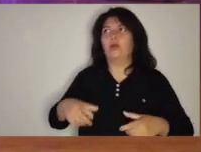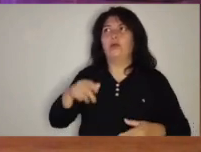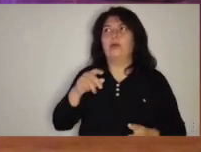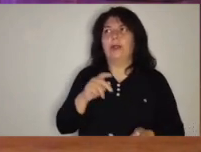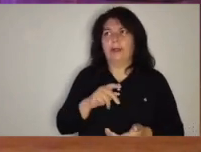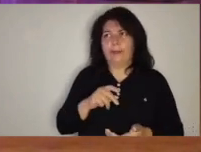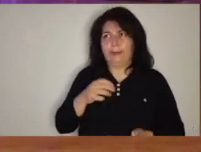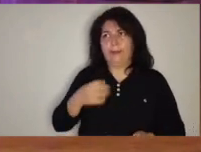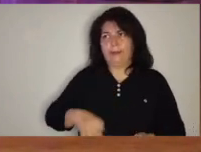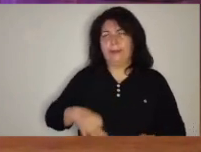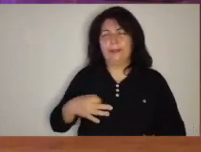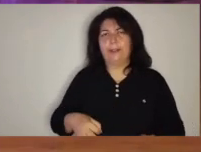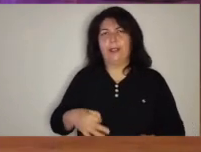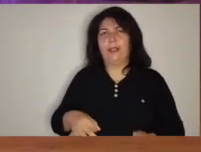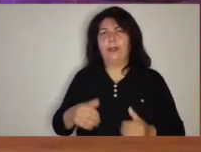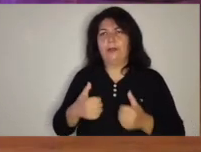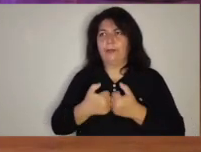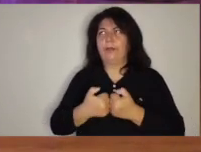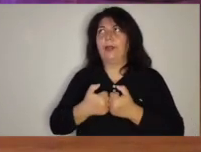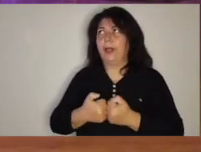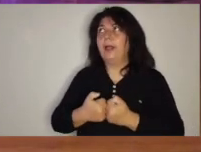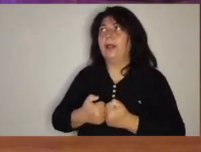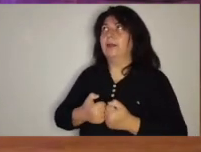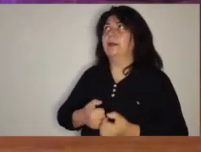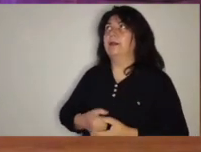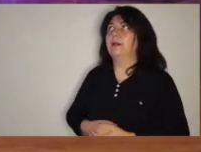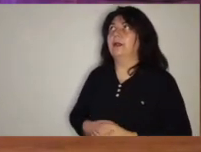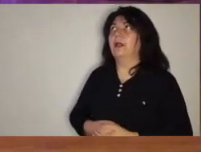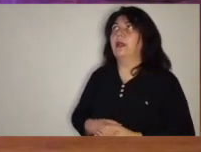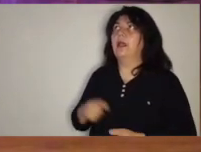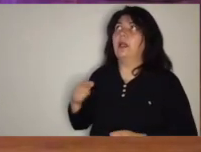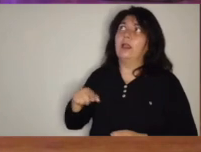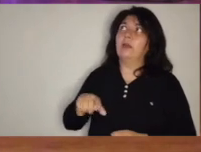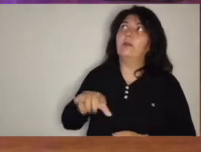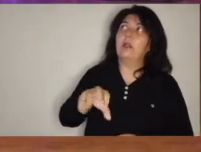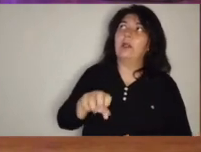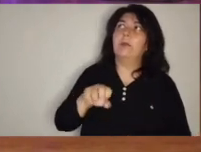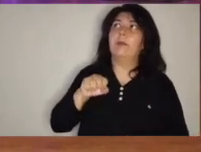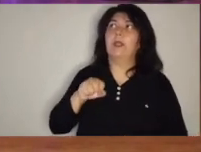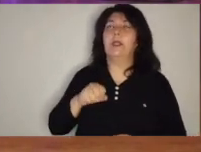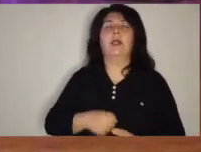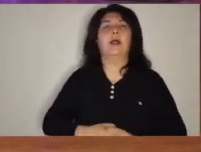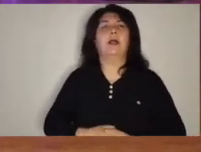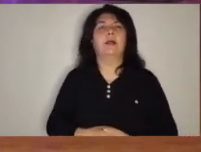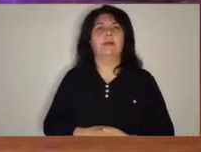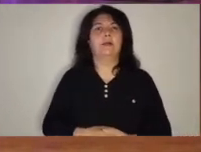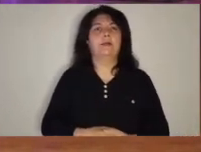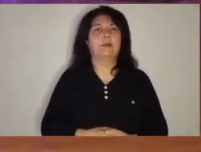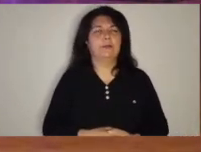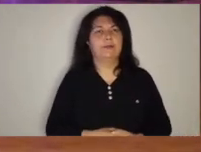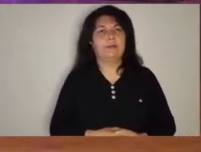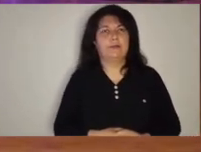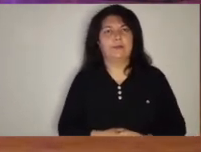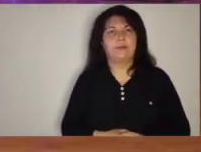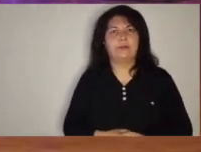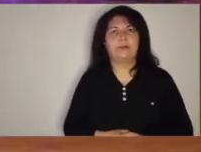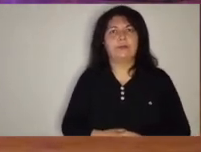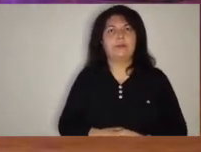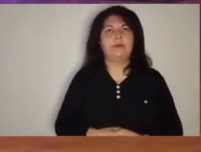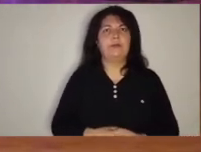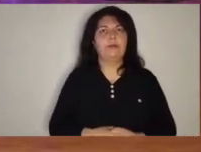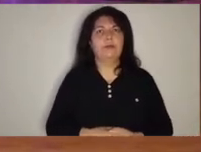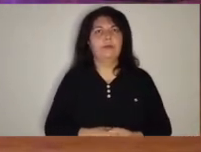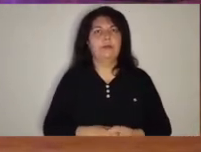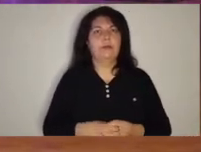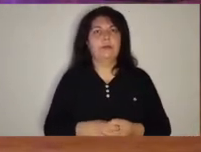E aí ele faz todos os passos certinhos. Só que se você ler lá em 1 Crônicas,